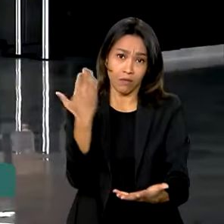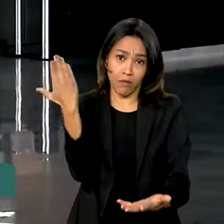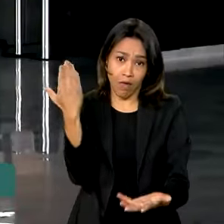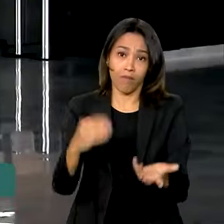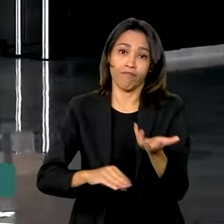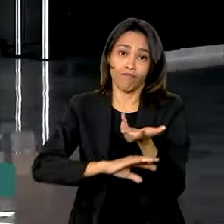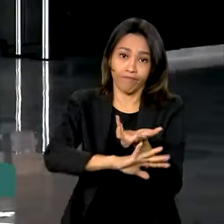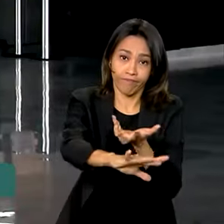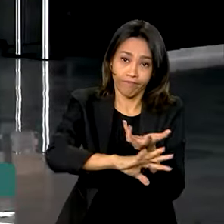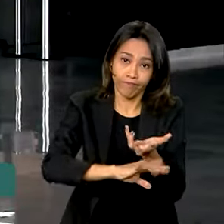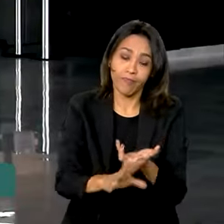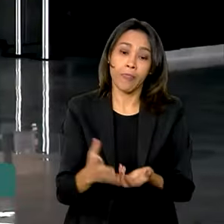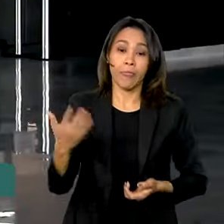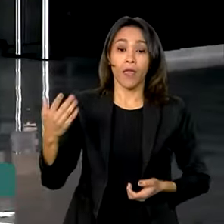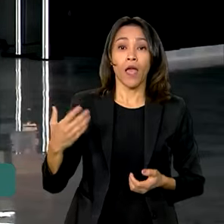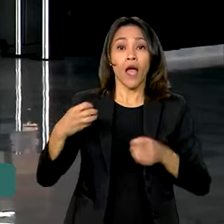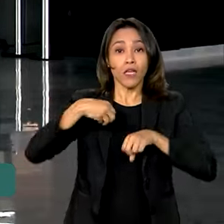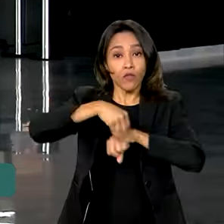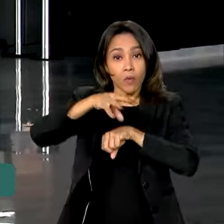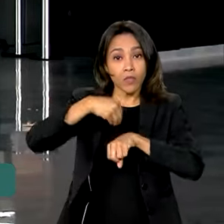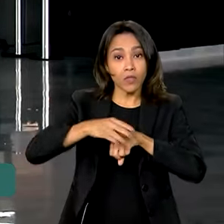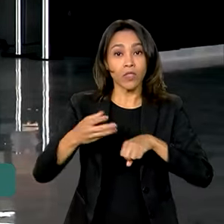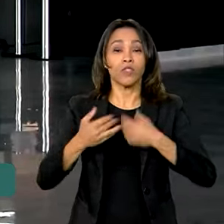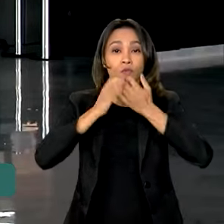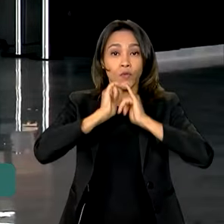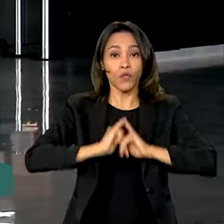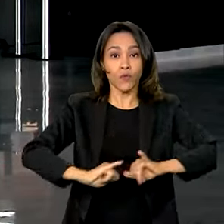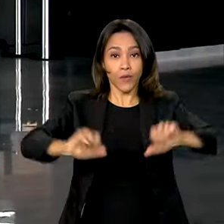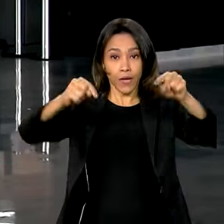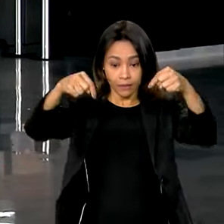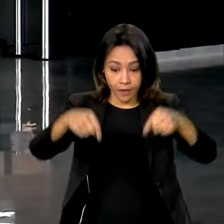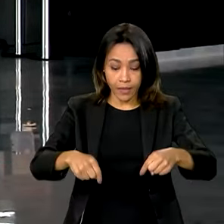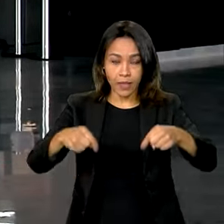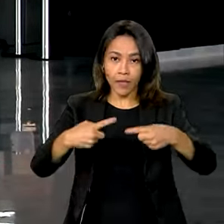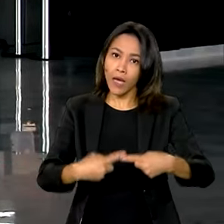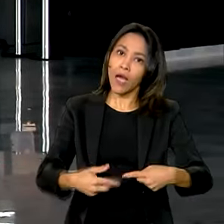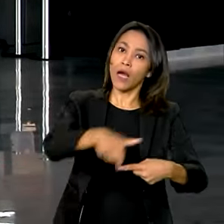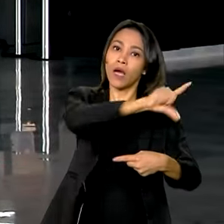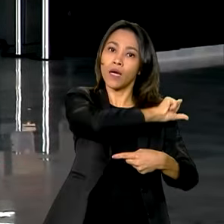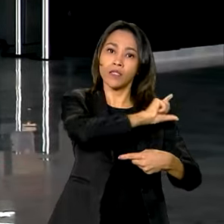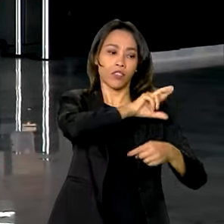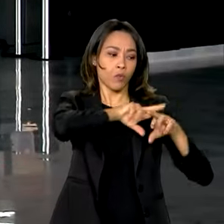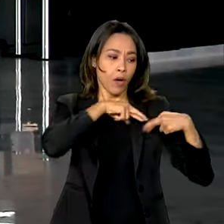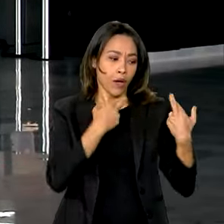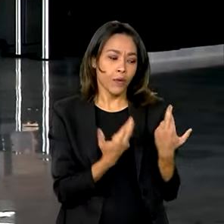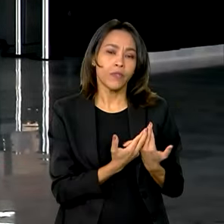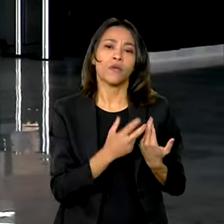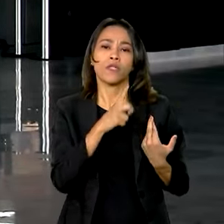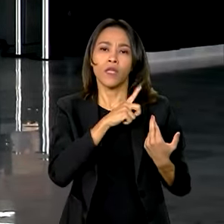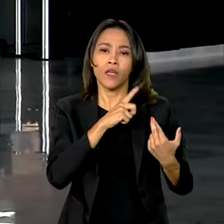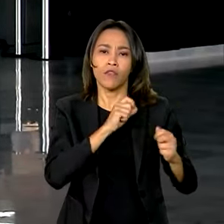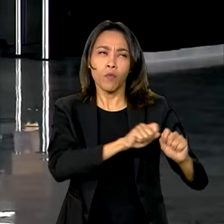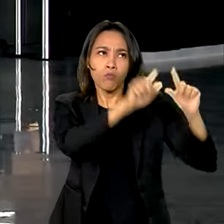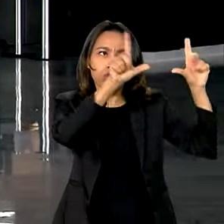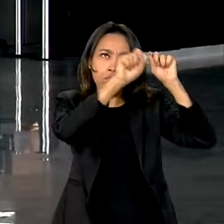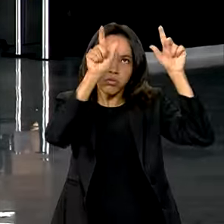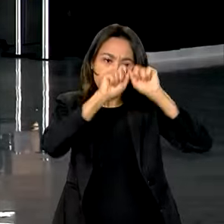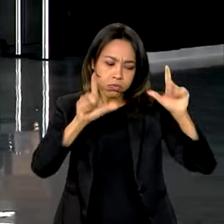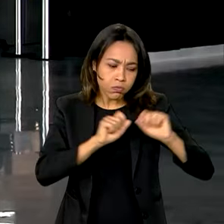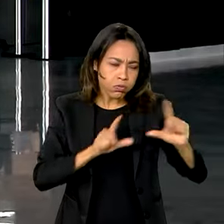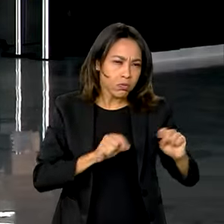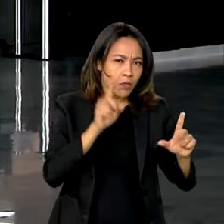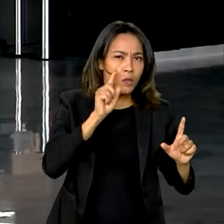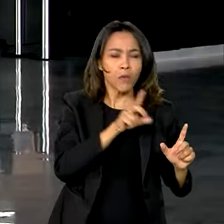foram divulgados aqui no Palácio do Planalto após uma reunião da sala de situação criada pelo governo federal para tratar